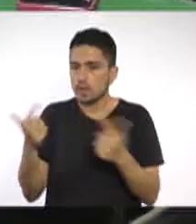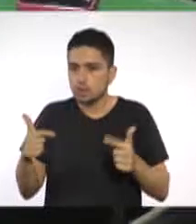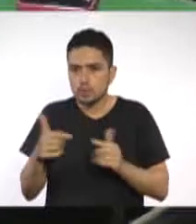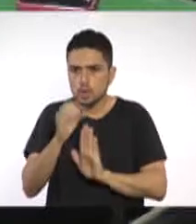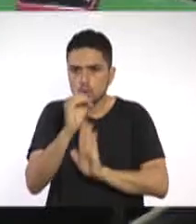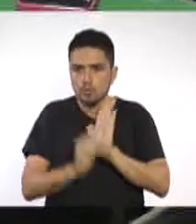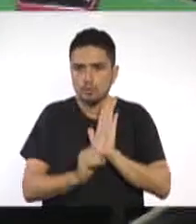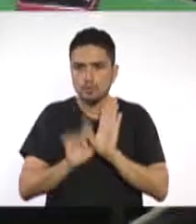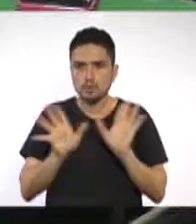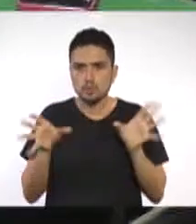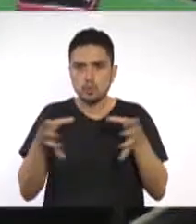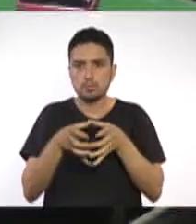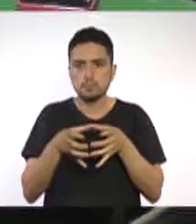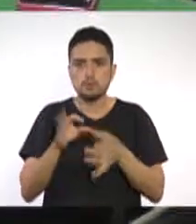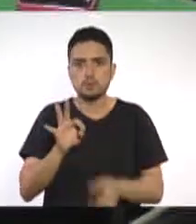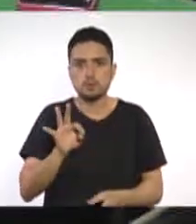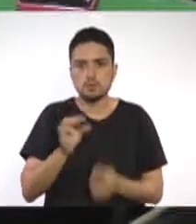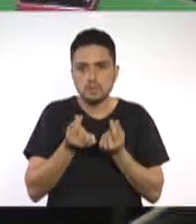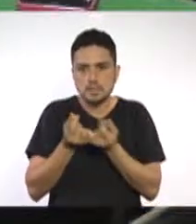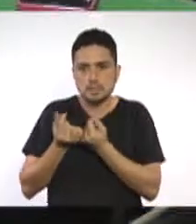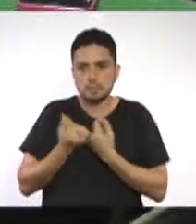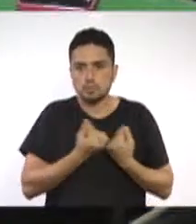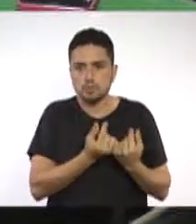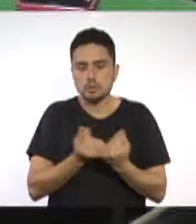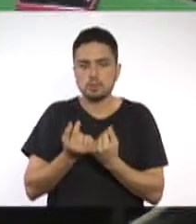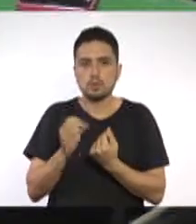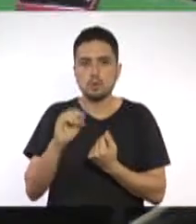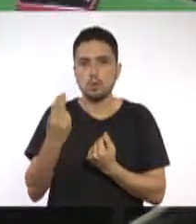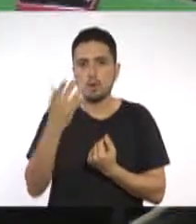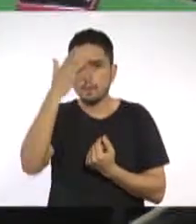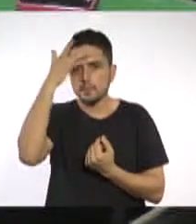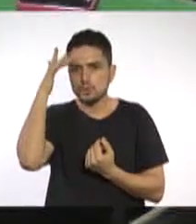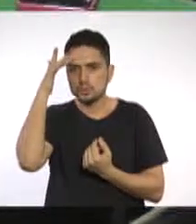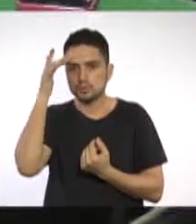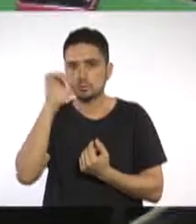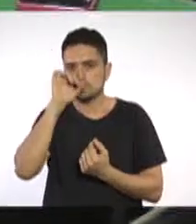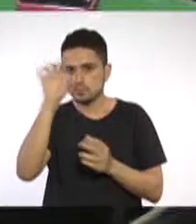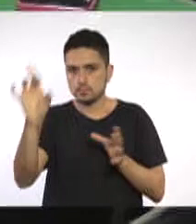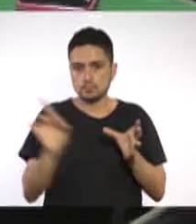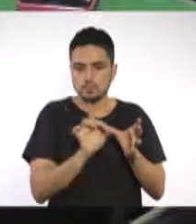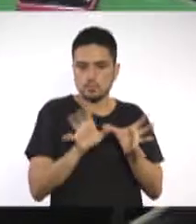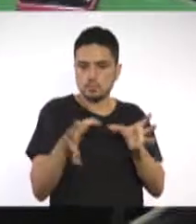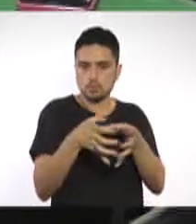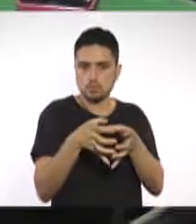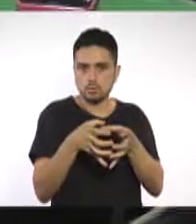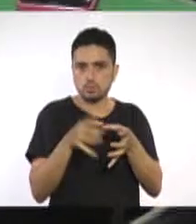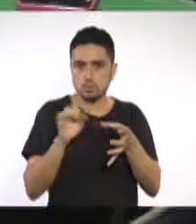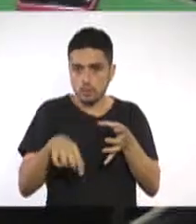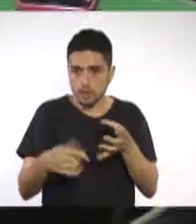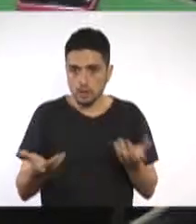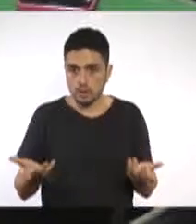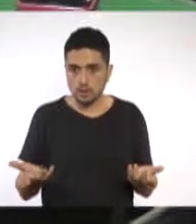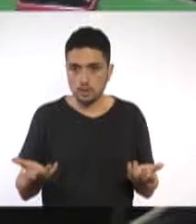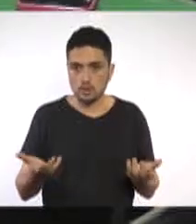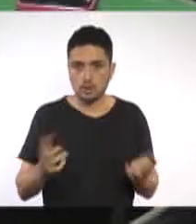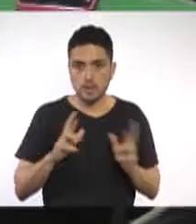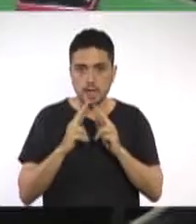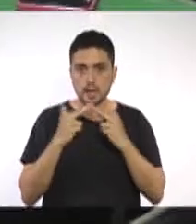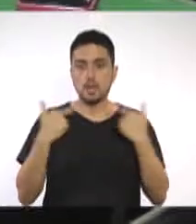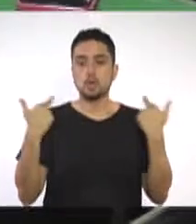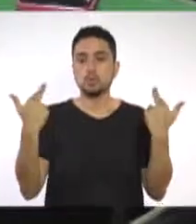de Tributação ou os deputados membros da comissão? Os deputados membros da comissão que se reuniram